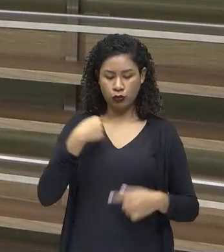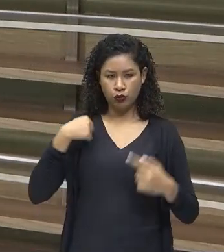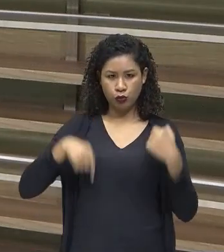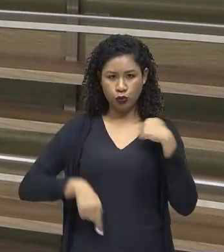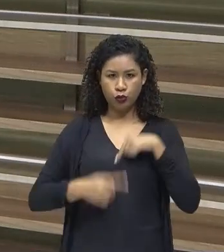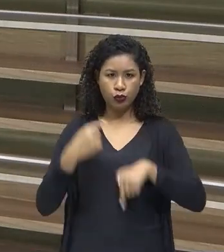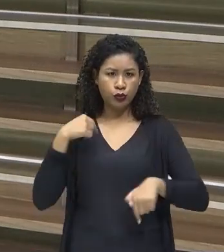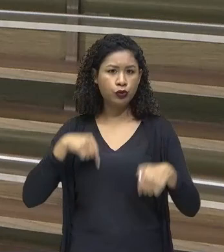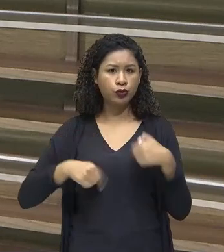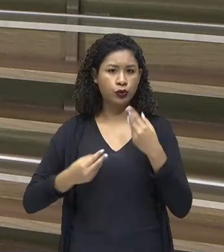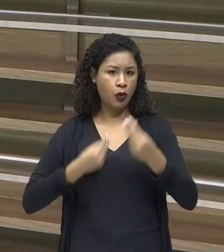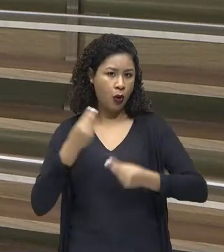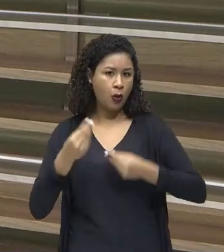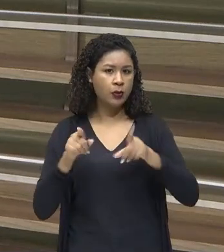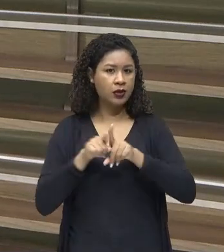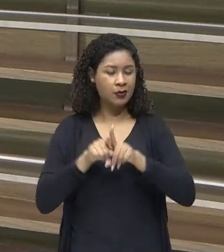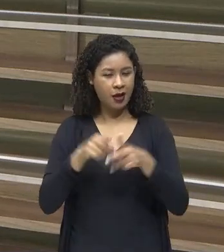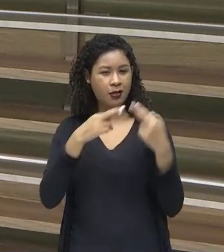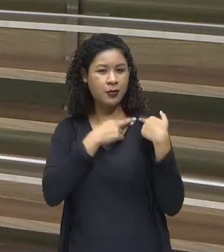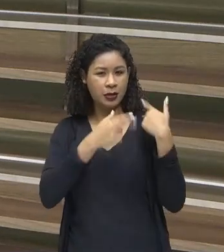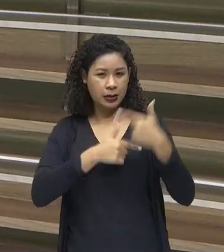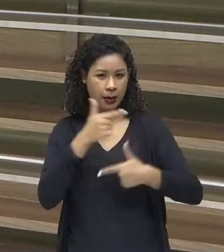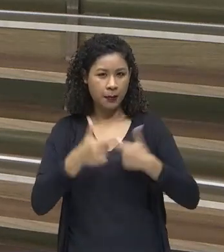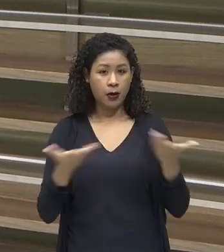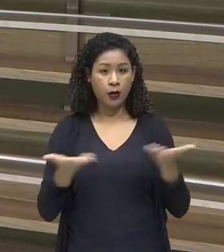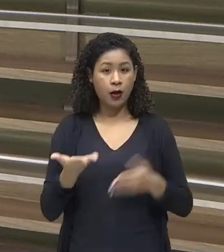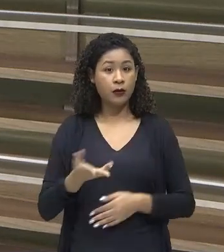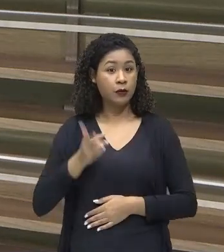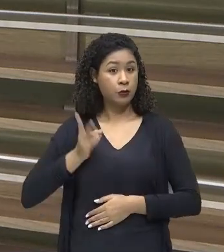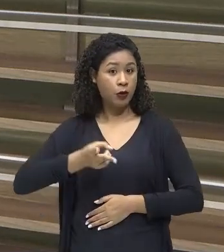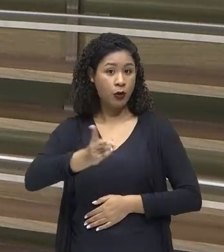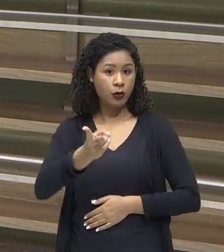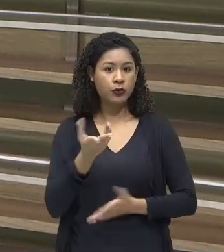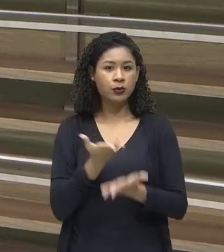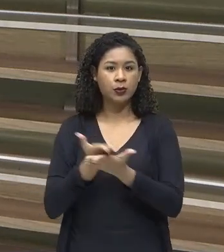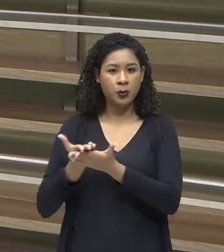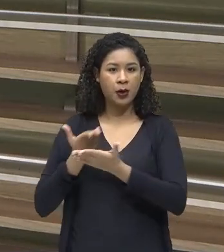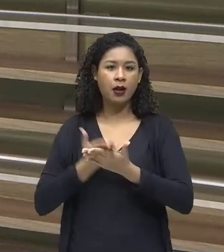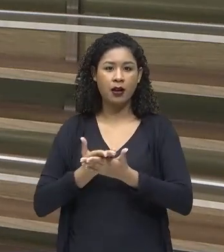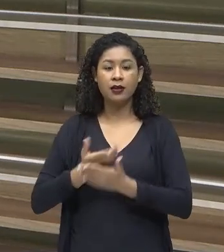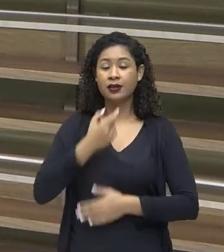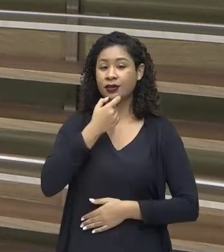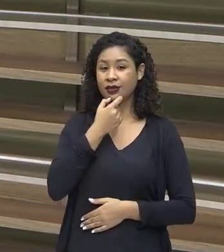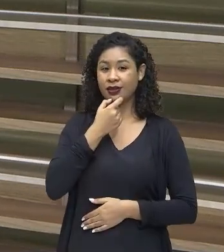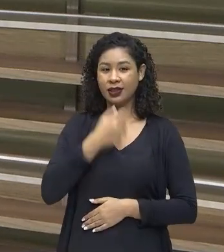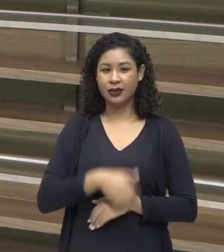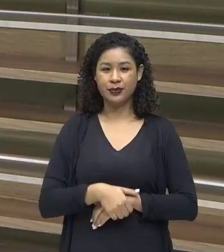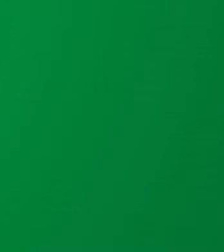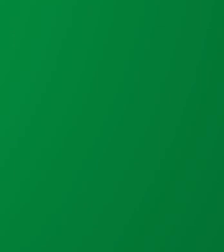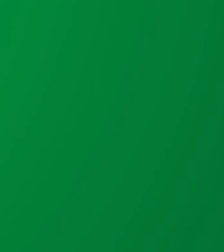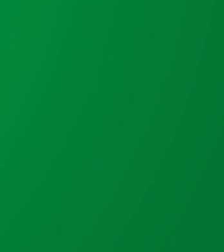a sua função. Tá bom? Então agora vamos dar continuidade, vamos ficar com a aula de língua inglesa.